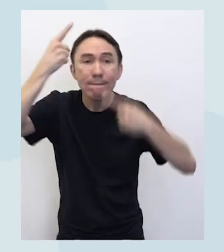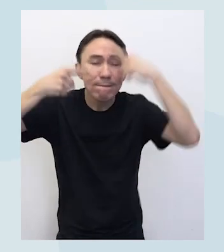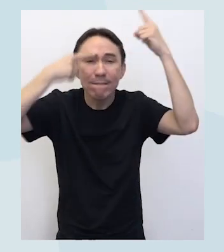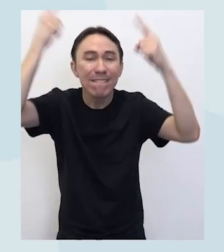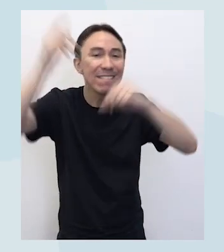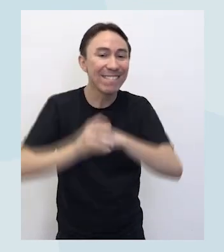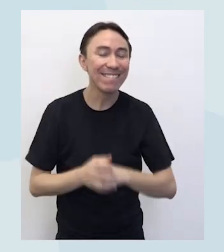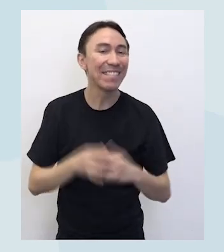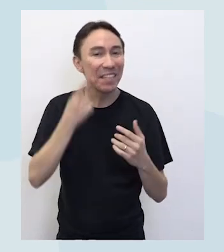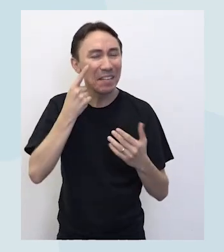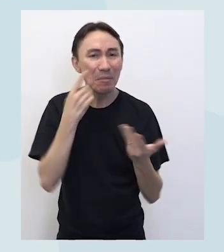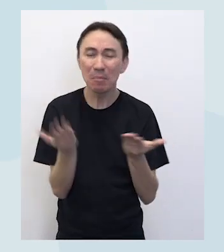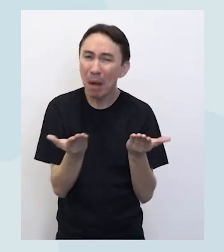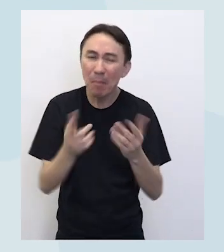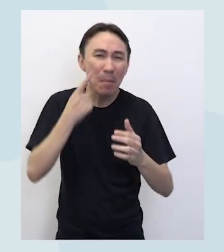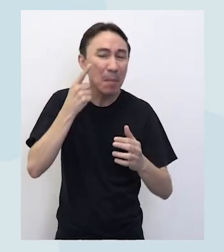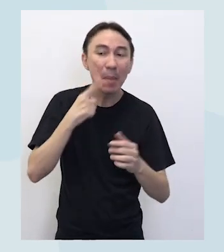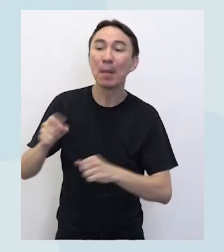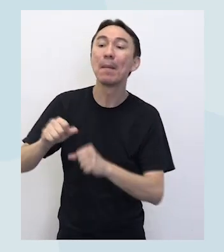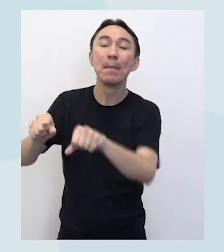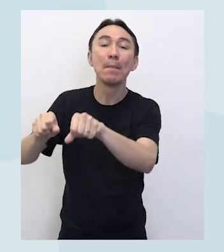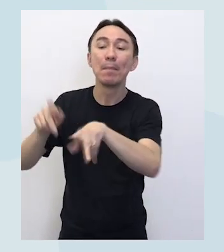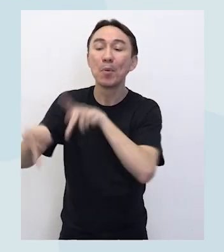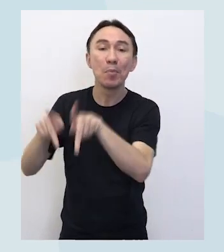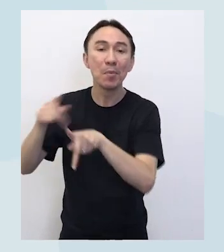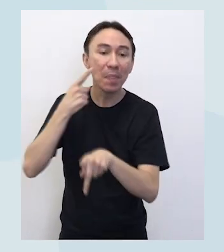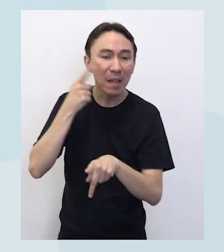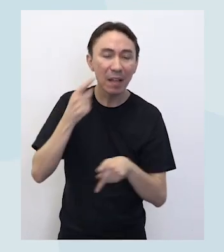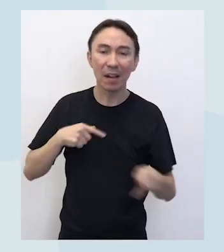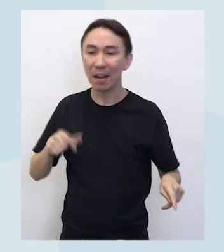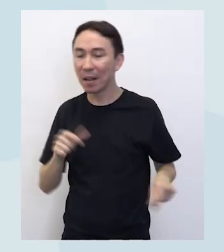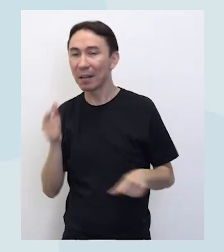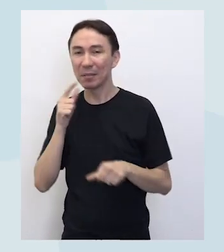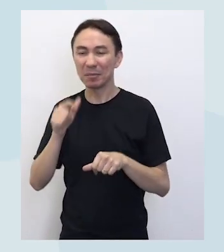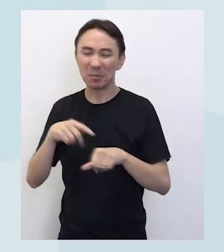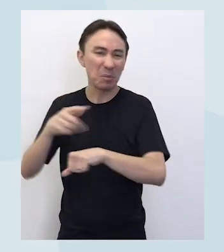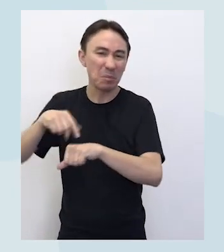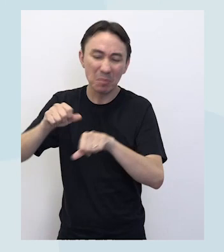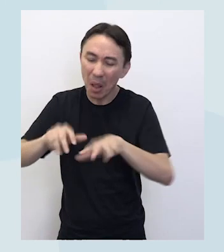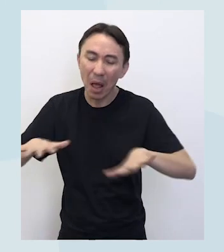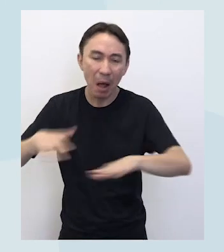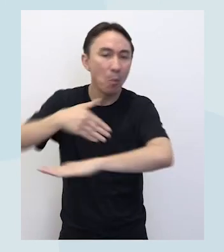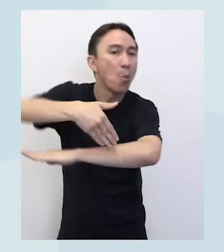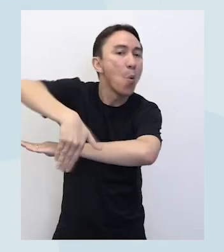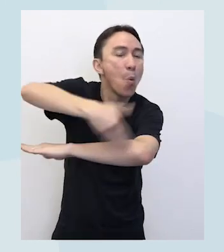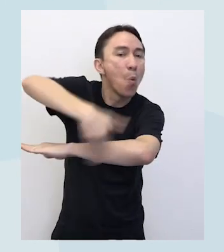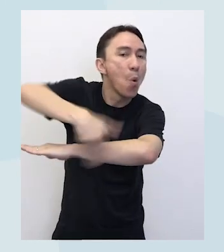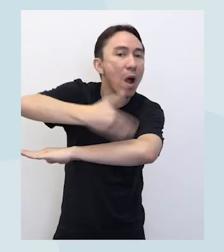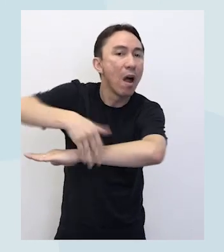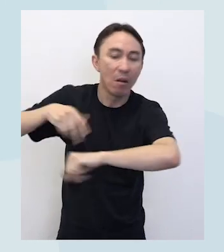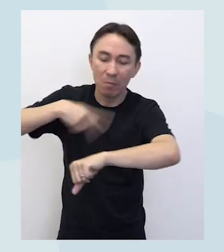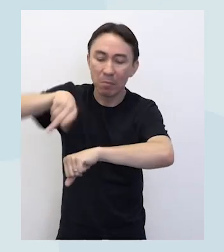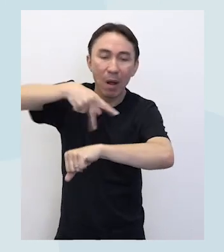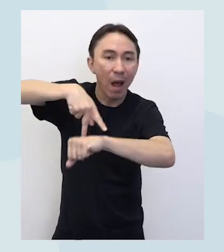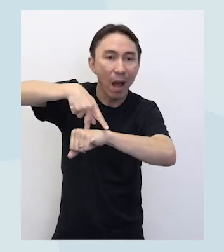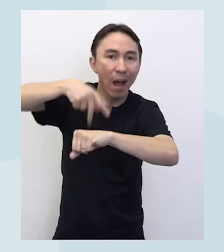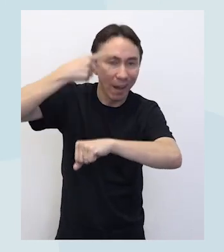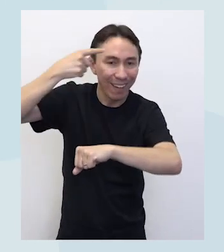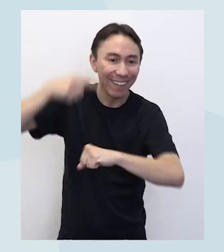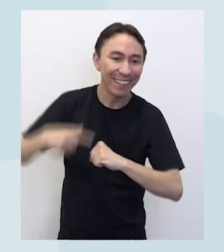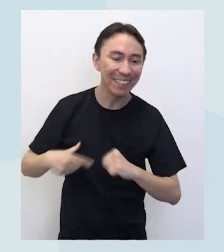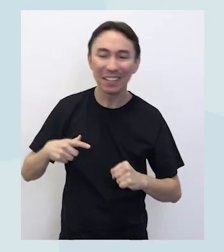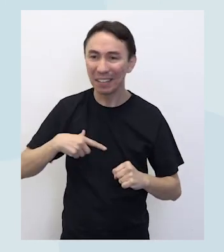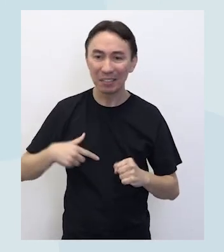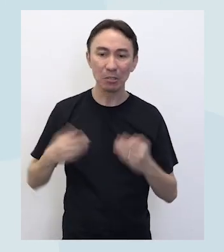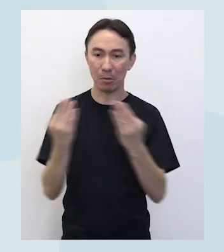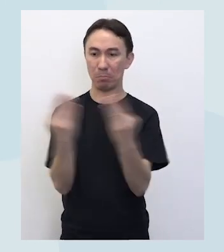interação com o público, geralmente realizado em espaços expositivos alternativos, como as ruas e as praças, afasta-se do contexto tradicional da quarta